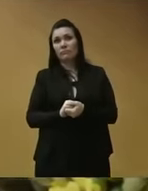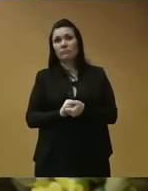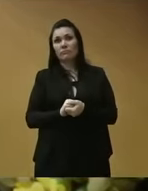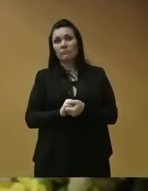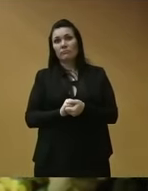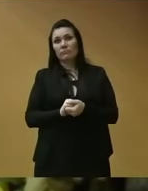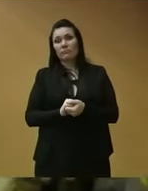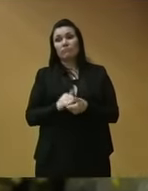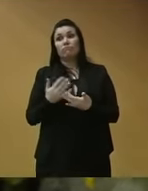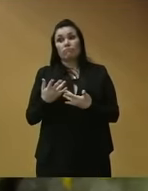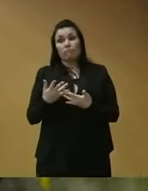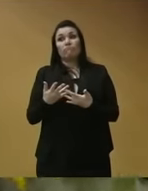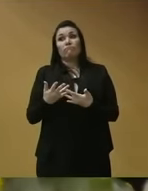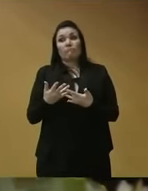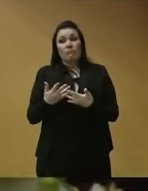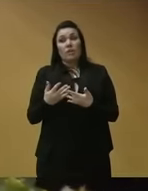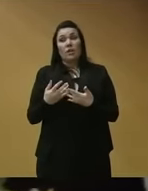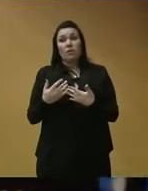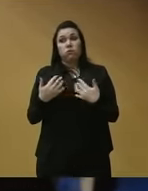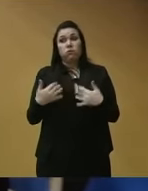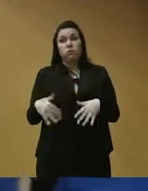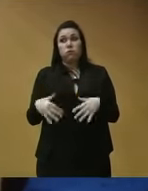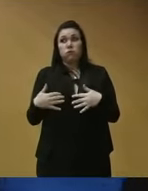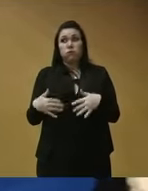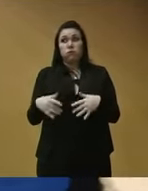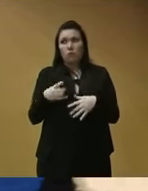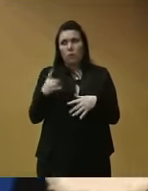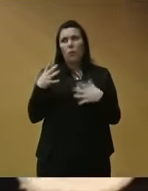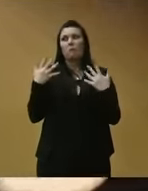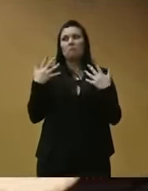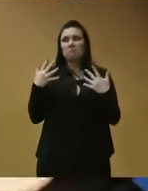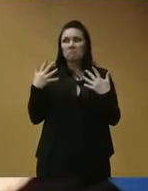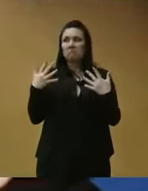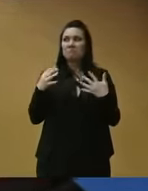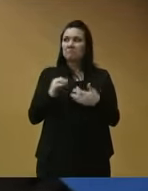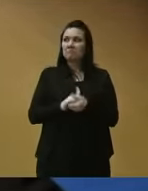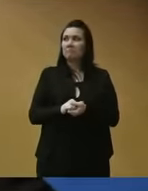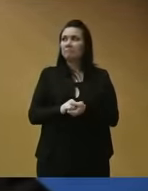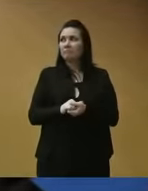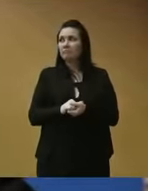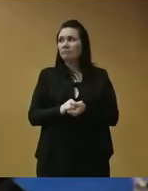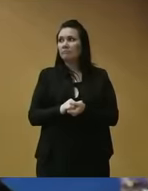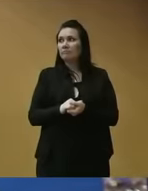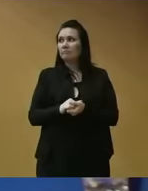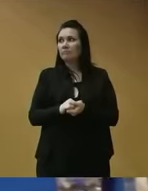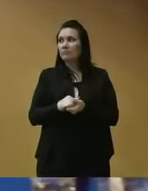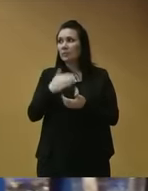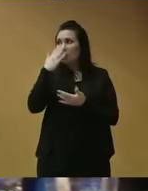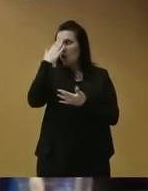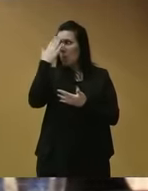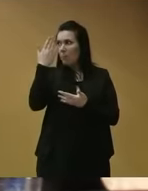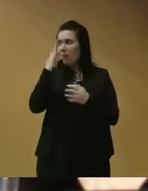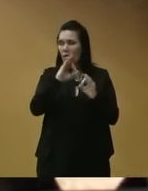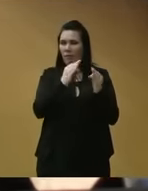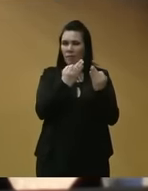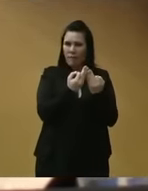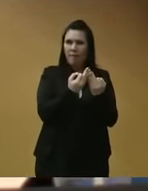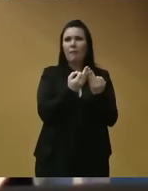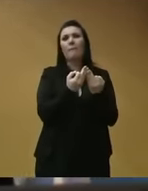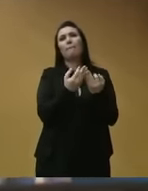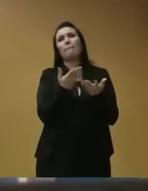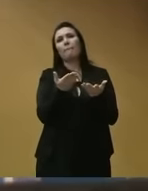Haja força para passar por isso, né? Então, vocês estão de parabéns. Muito obrigado aos familiares,